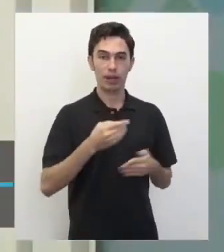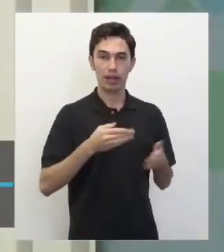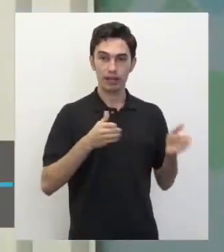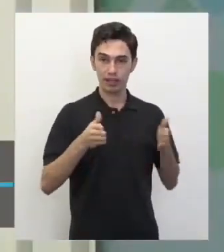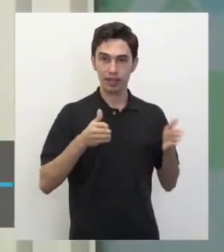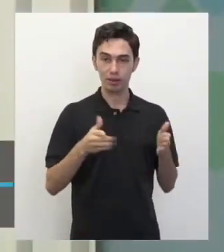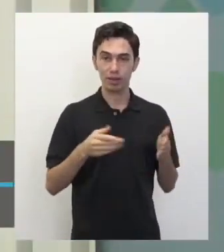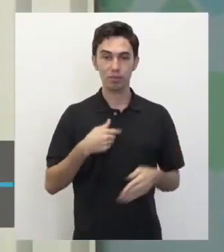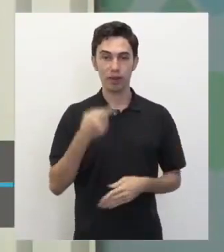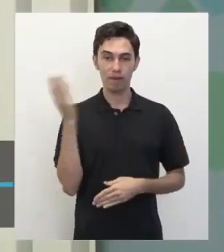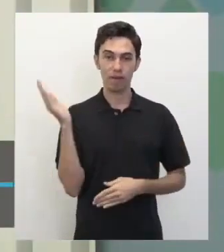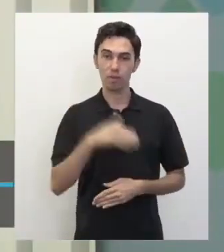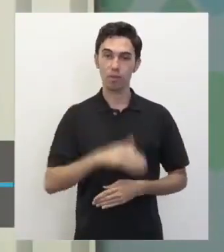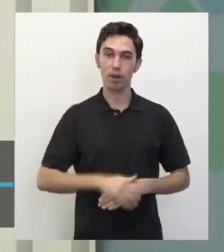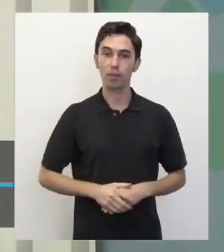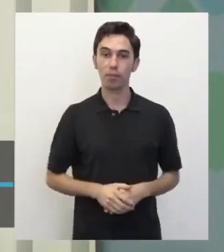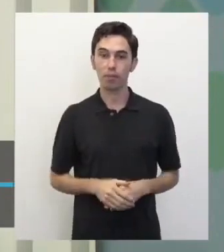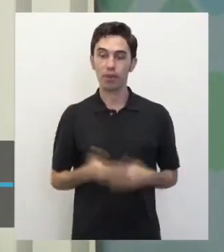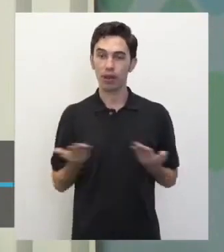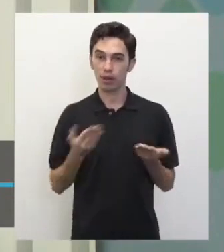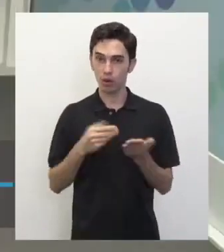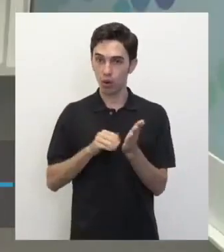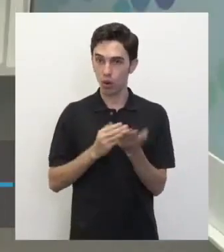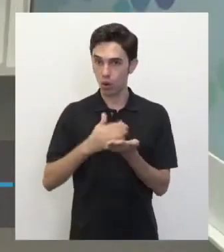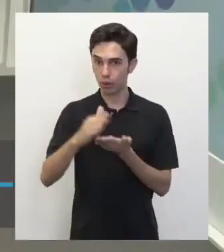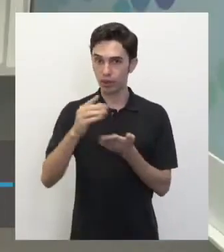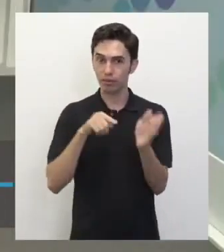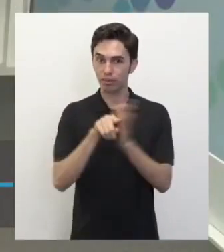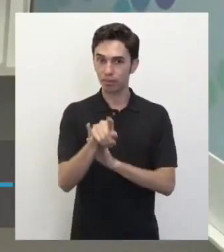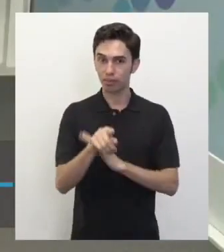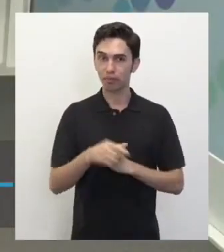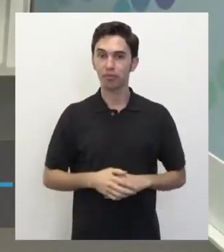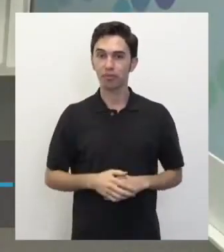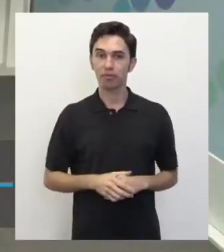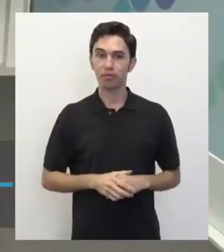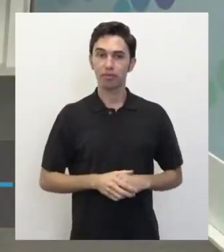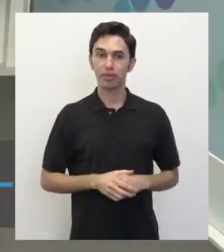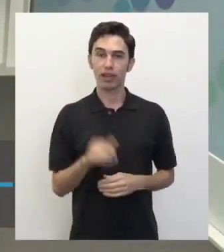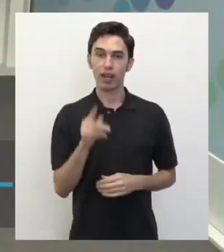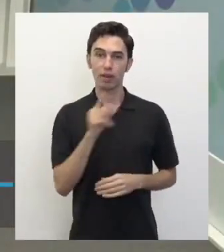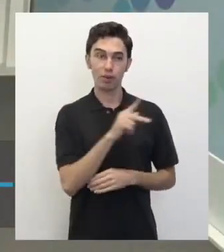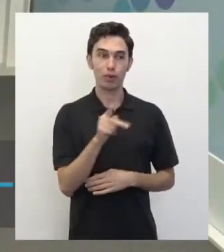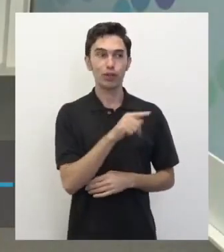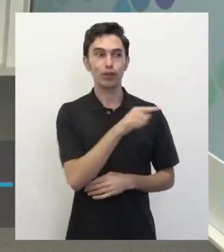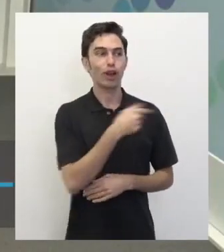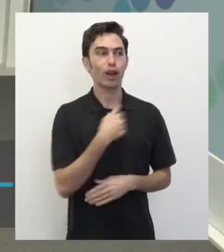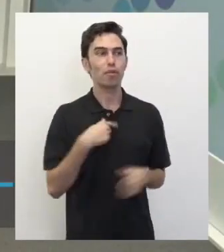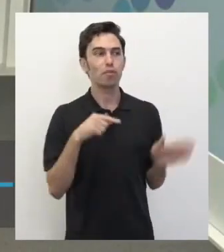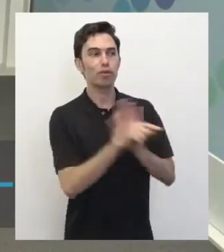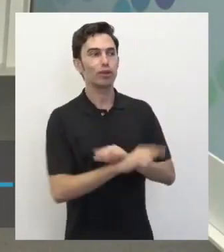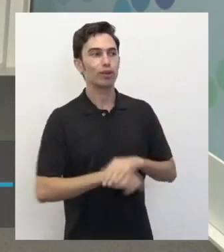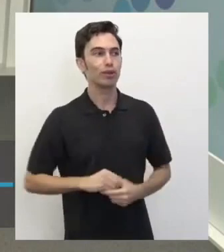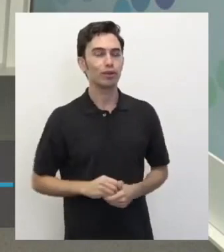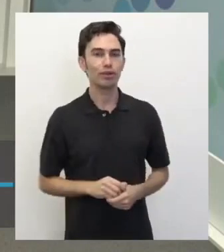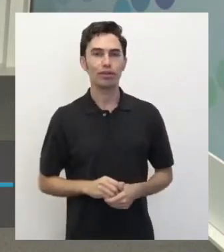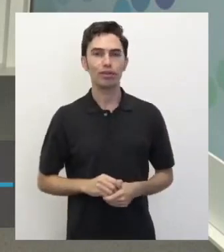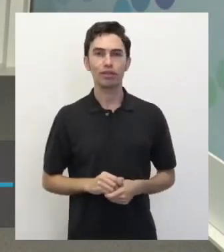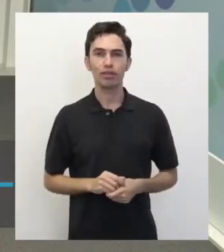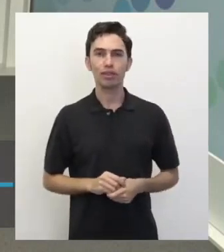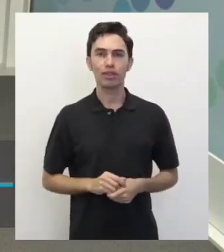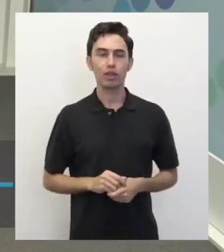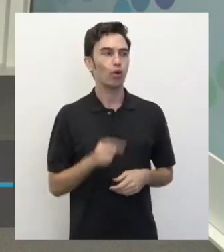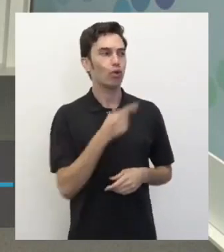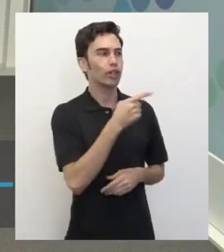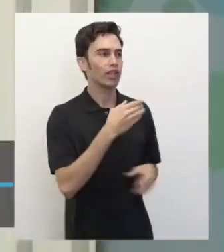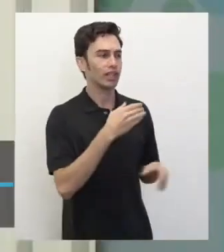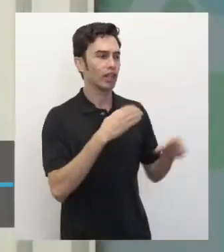apresentada. Então, vamos lá. Eu já vou começar uma pergunta para a professora Tayana. Professora Tayana, me diga. Ai, meu Deus. Claro, qual meio de comunicação,